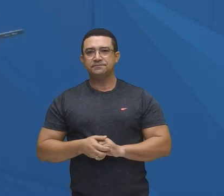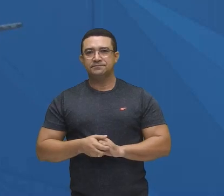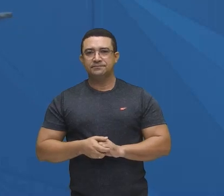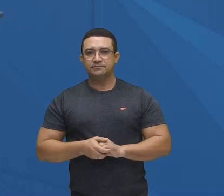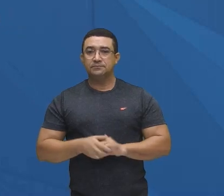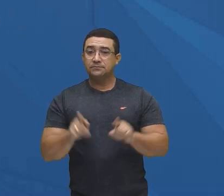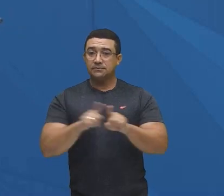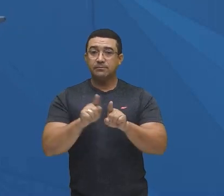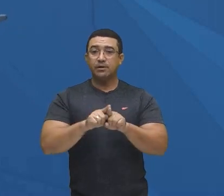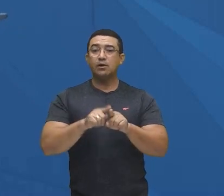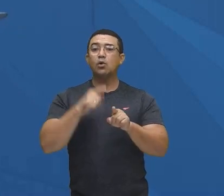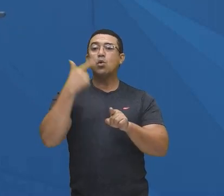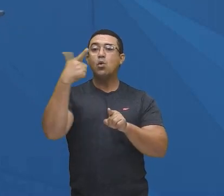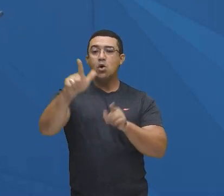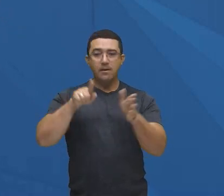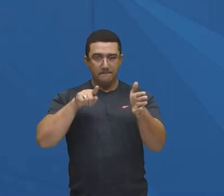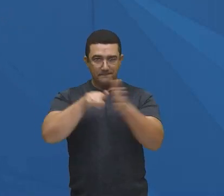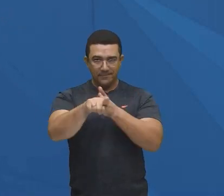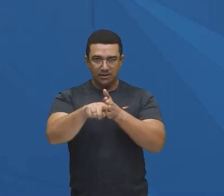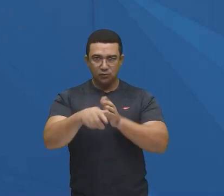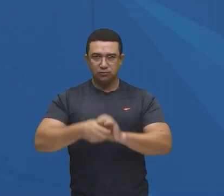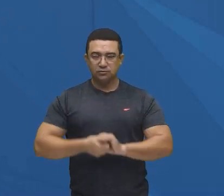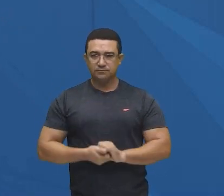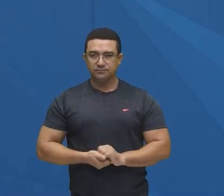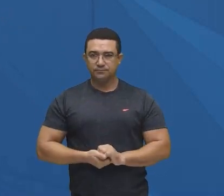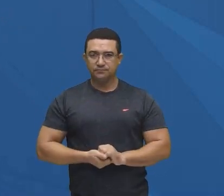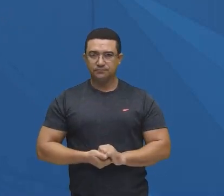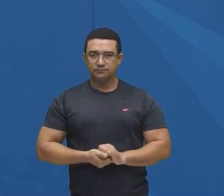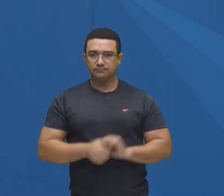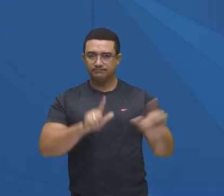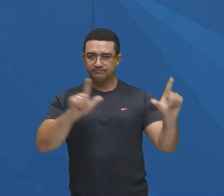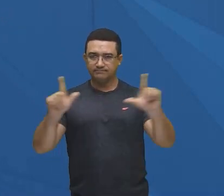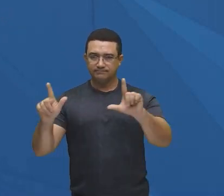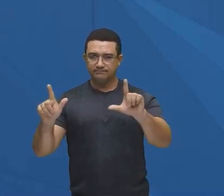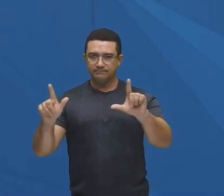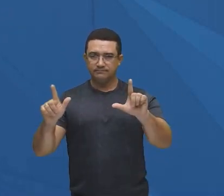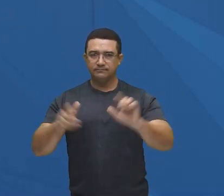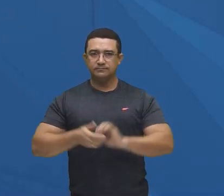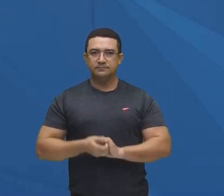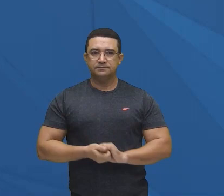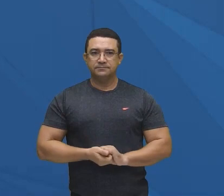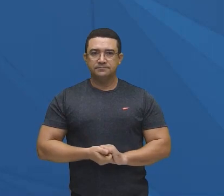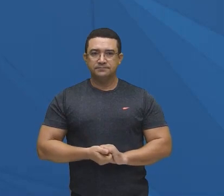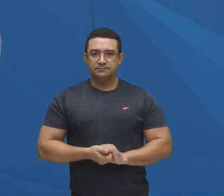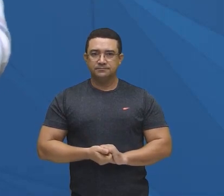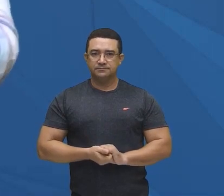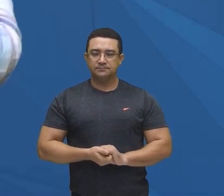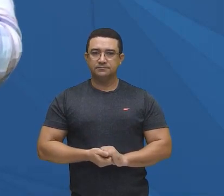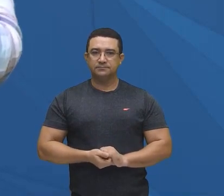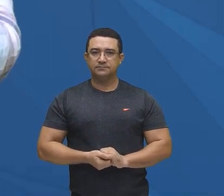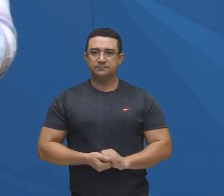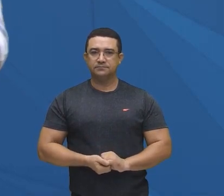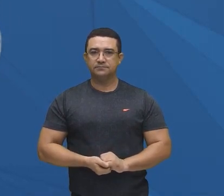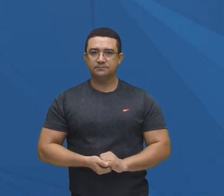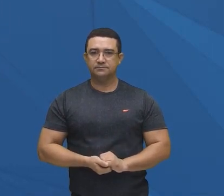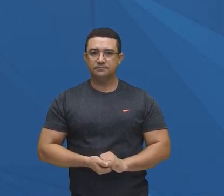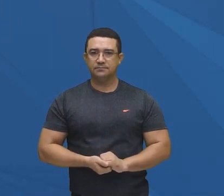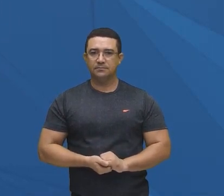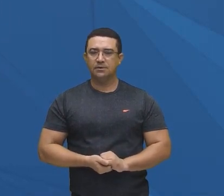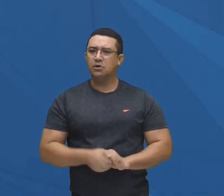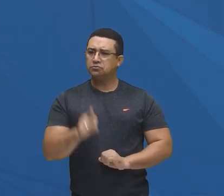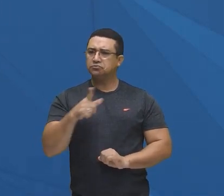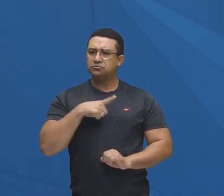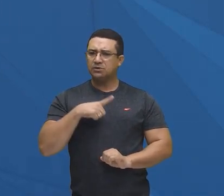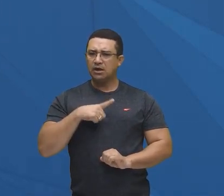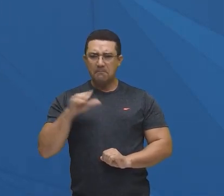temos mais uma pergunta, olha aqui, pergunta na tela. Você, preste bem atenção. Mantém